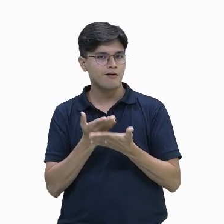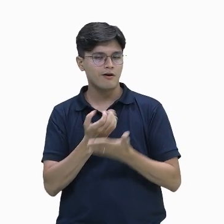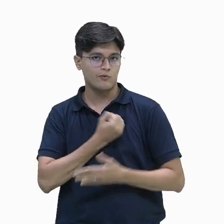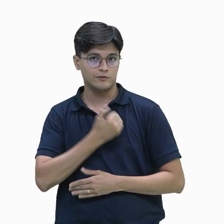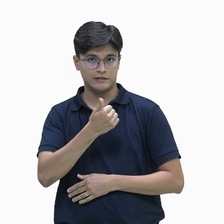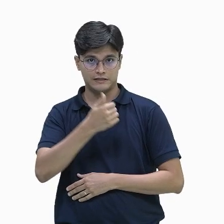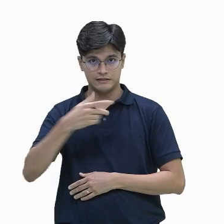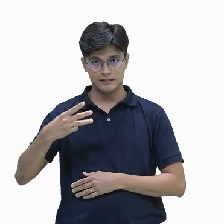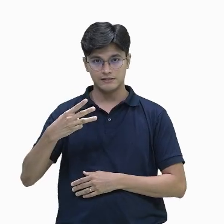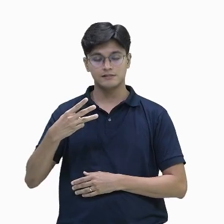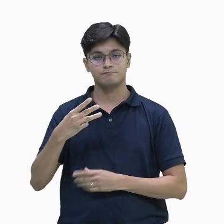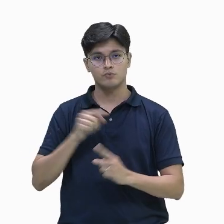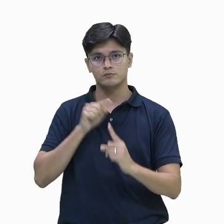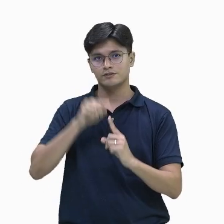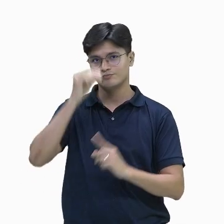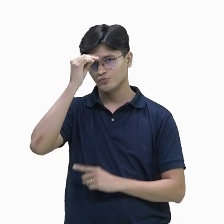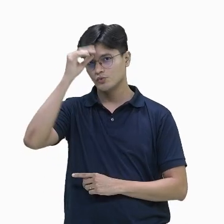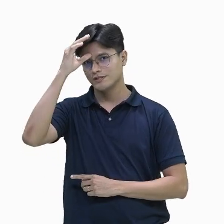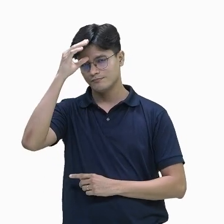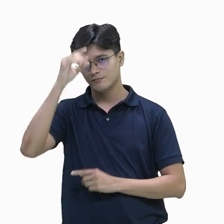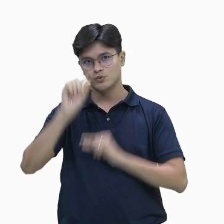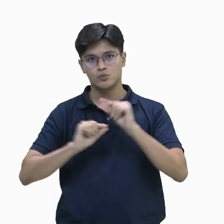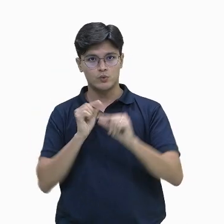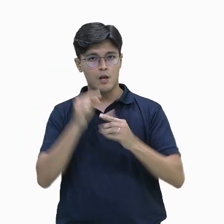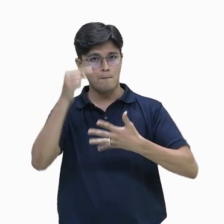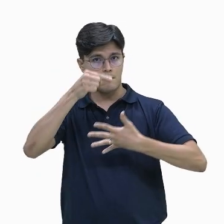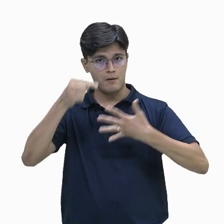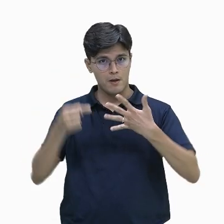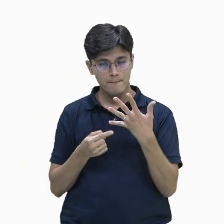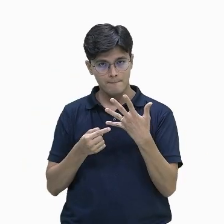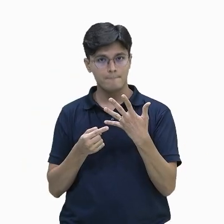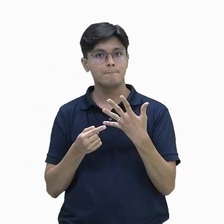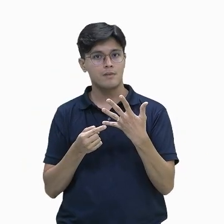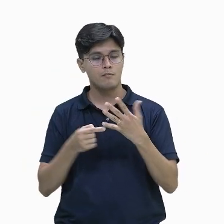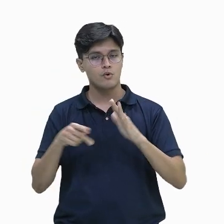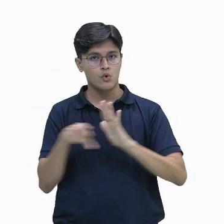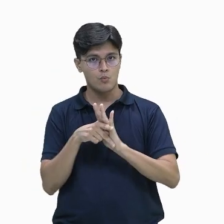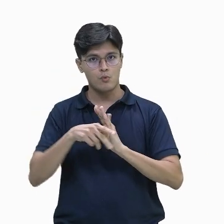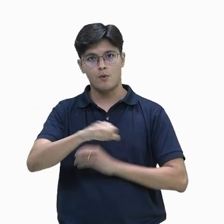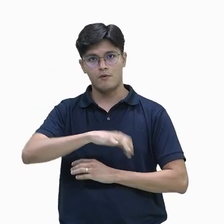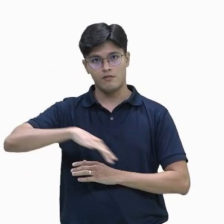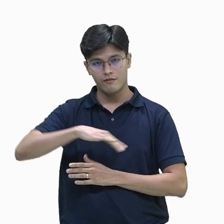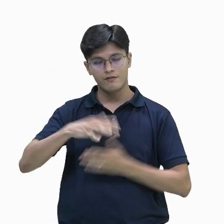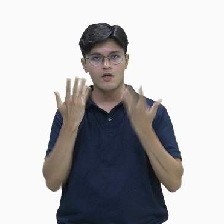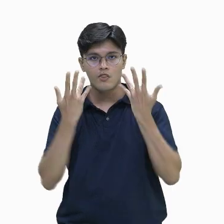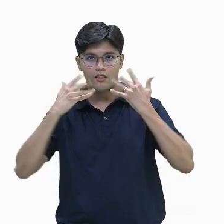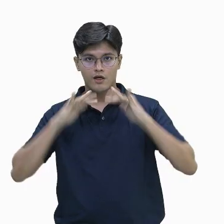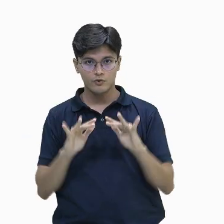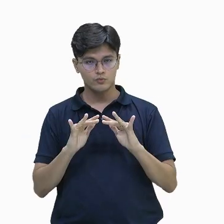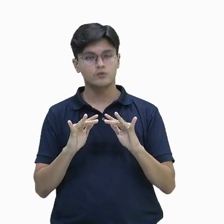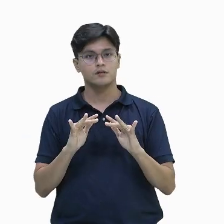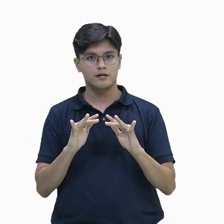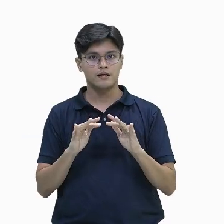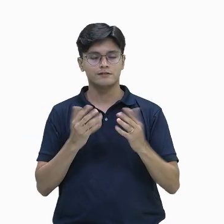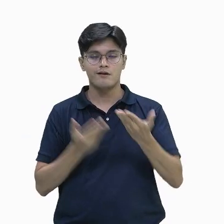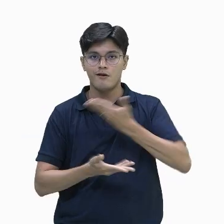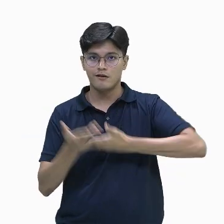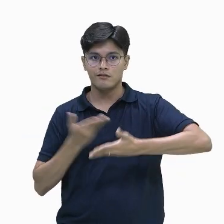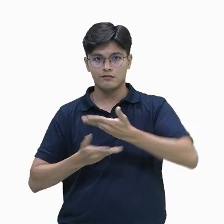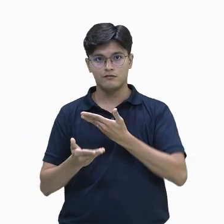conhecimento, relações entre os componentes físico-naturais. Segunda parte, o